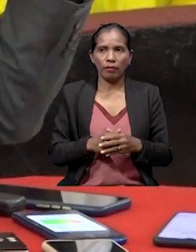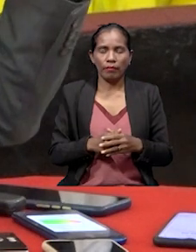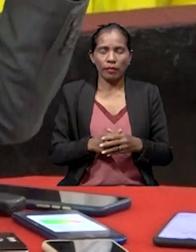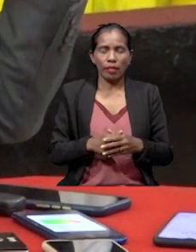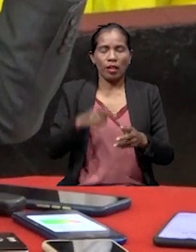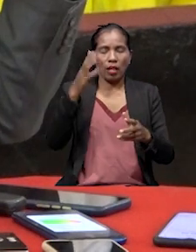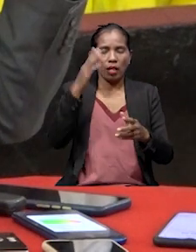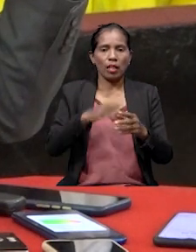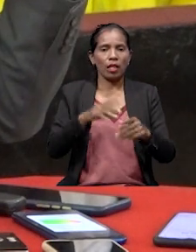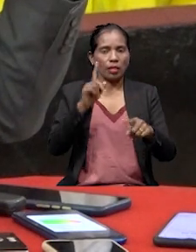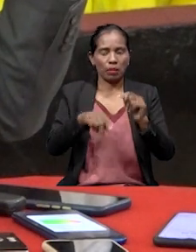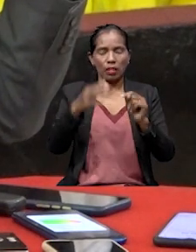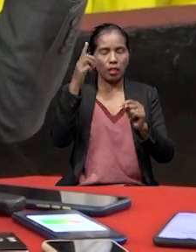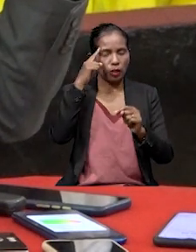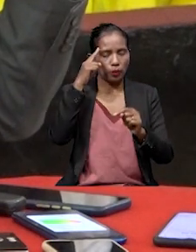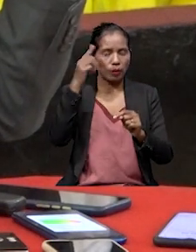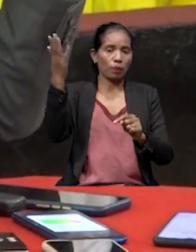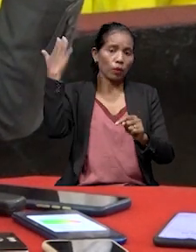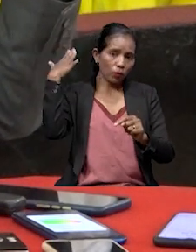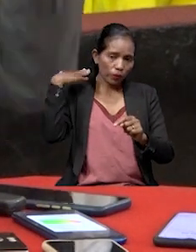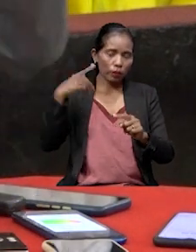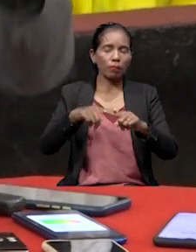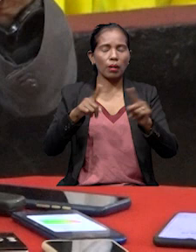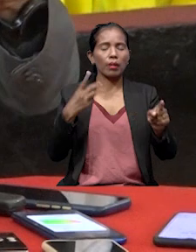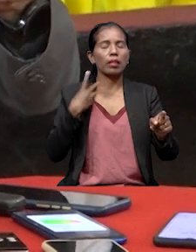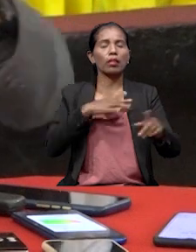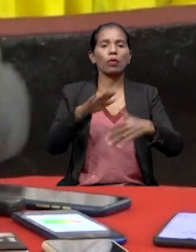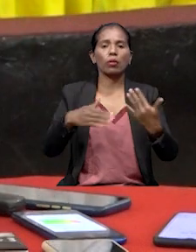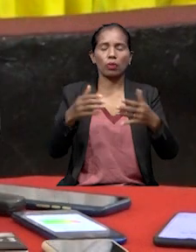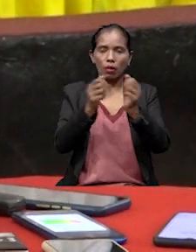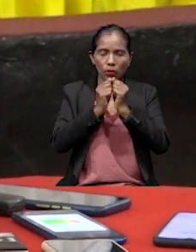Hanoi em Bakoto, mas é belo hototo hamudo até que baoi.